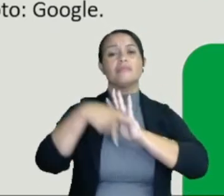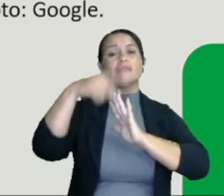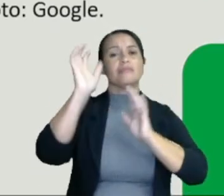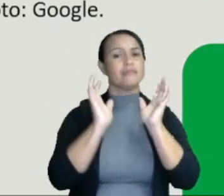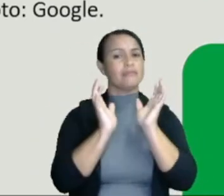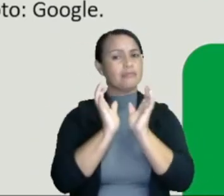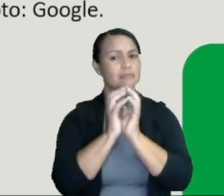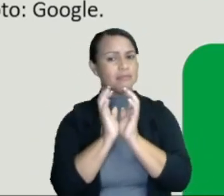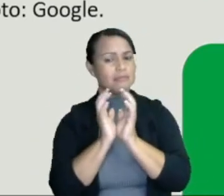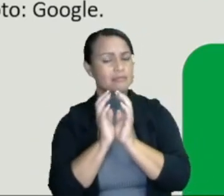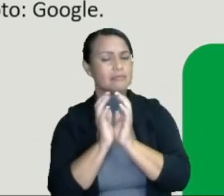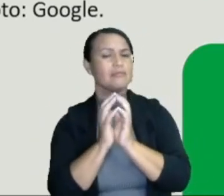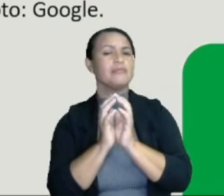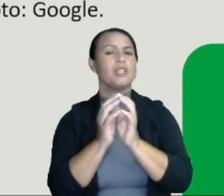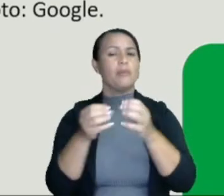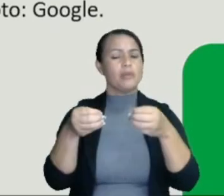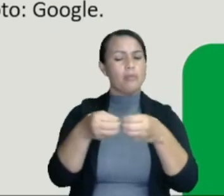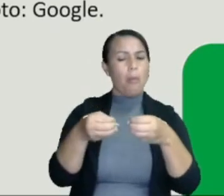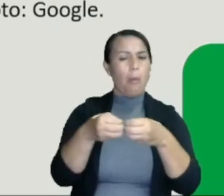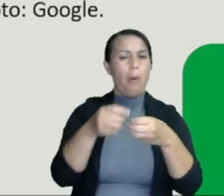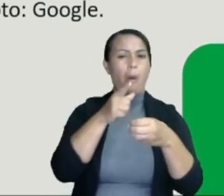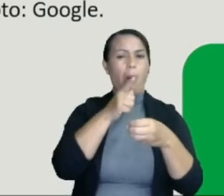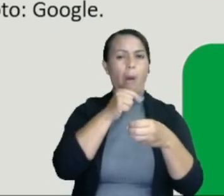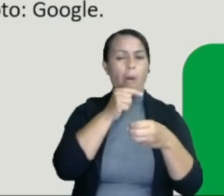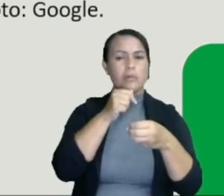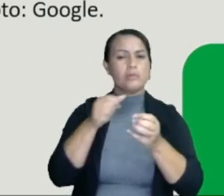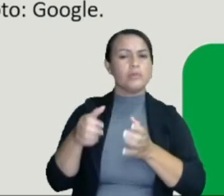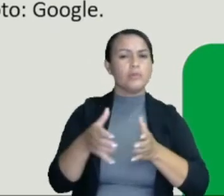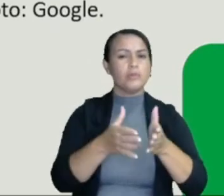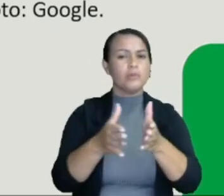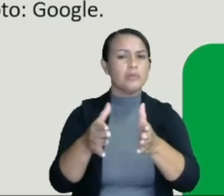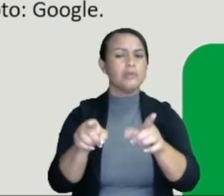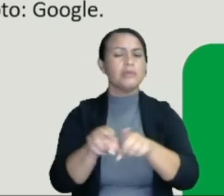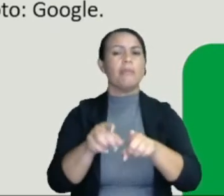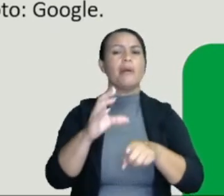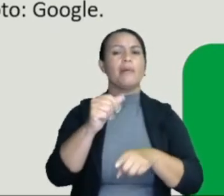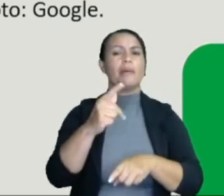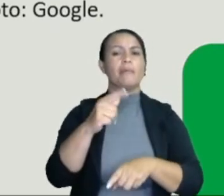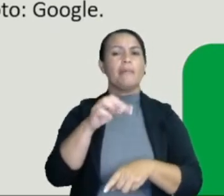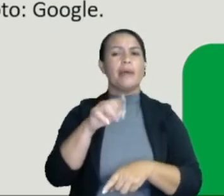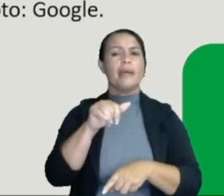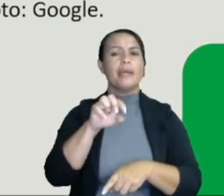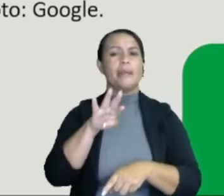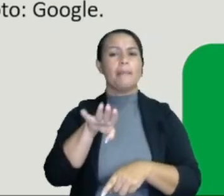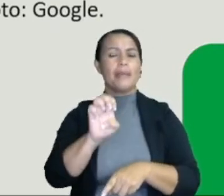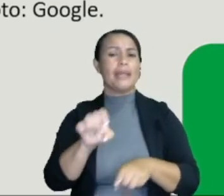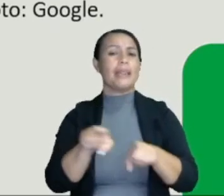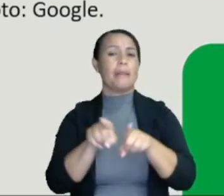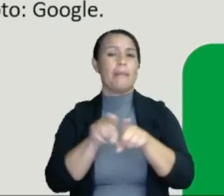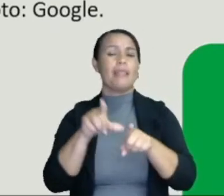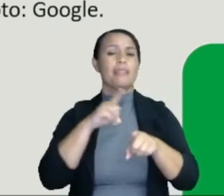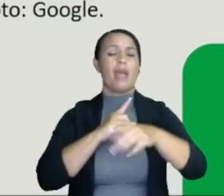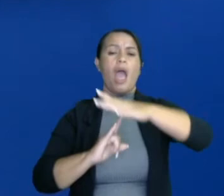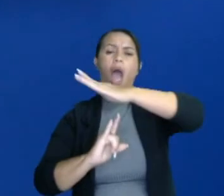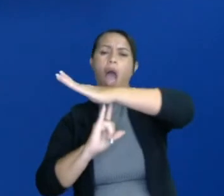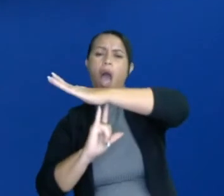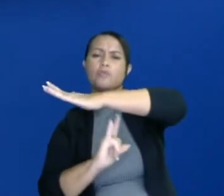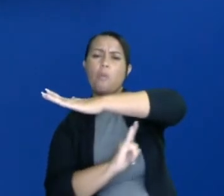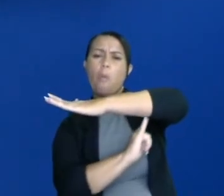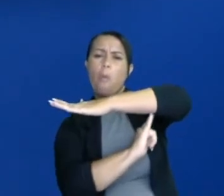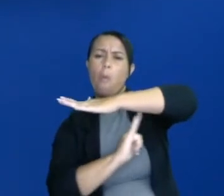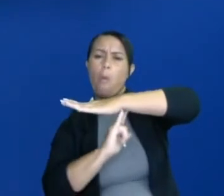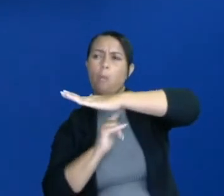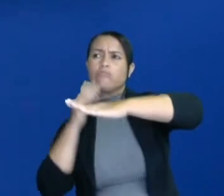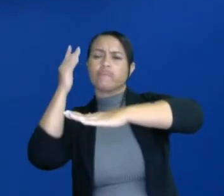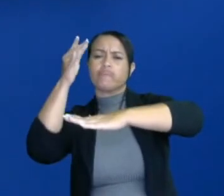área mais próxima ao litoral, né? Você vê aqui, ó, o rio Capibaribe e as pontes, aquelas pontes que a gente conhece quando vai ao centro